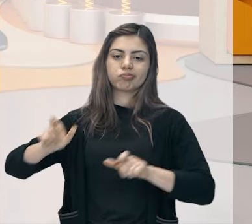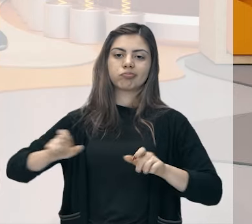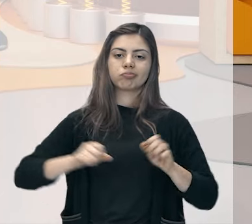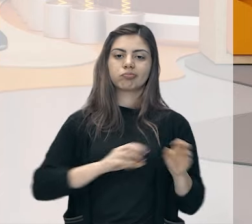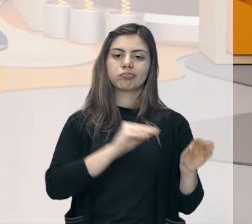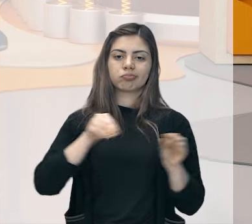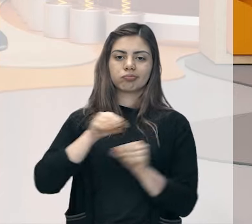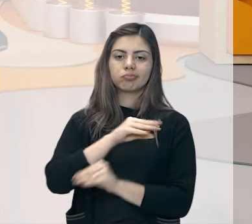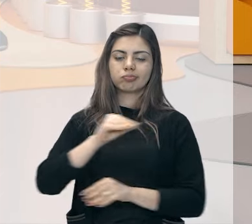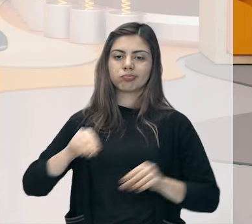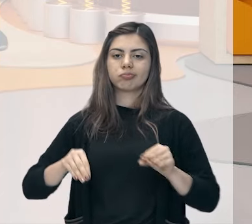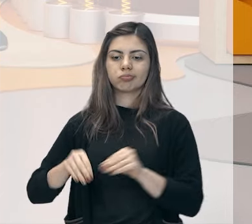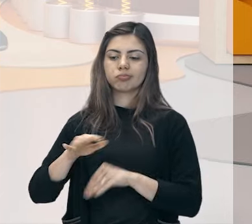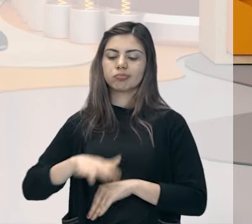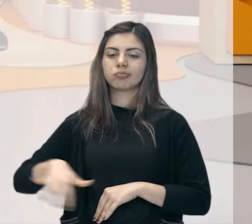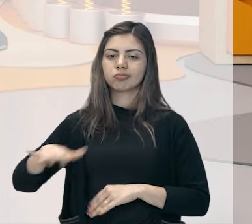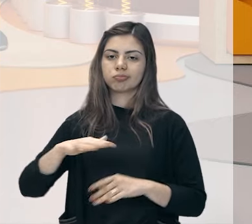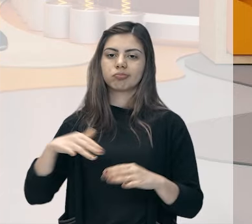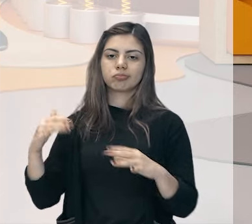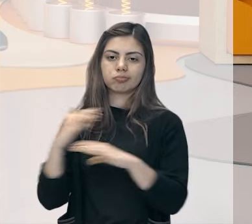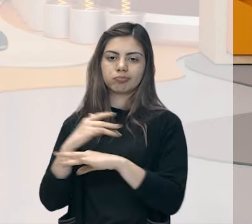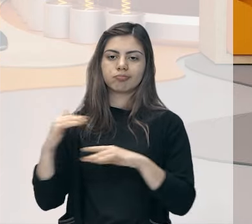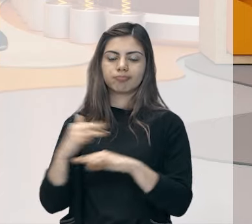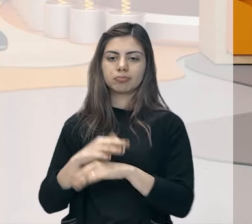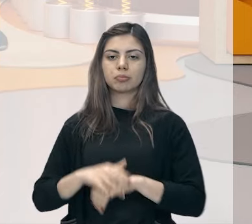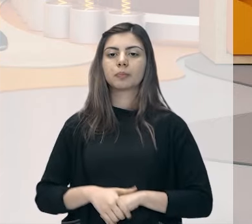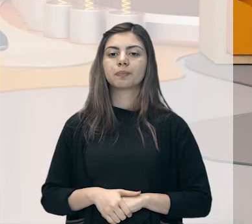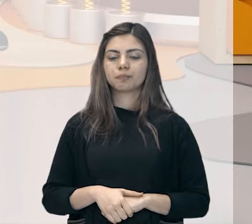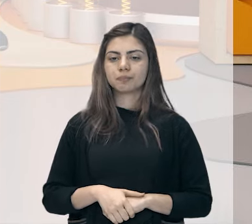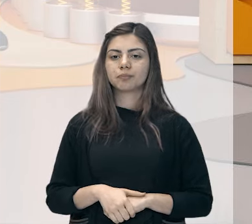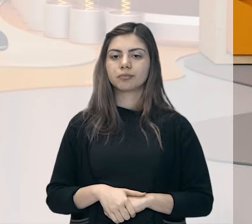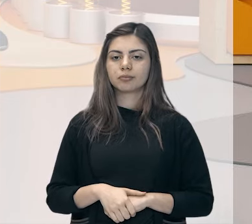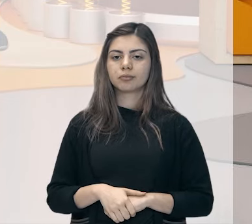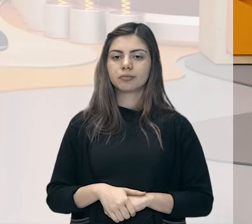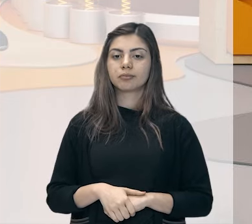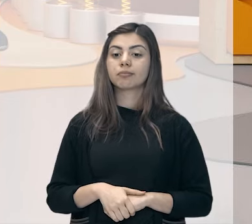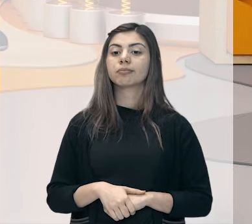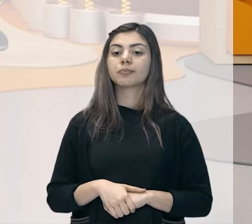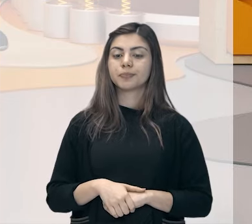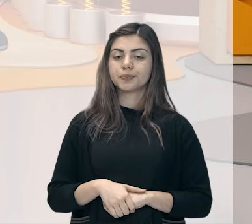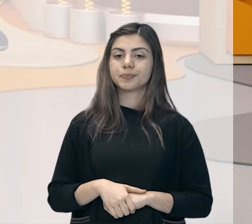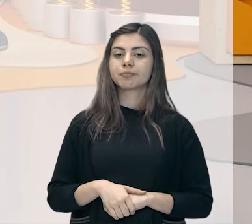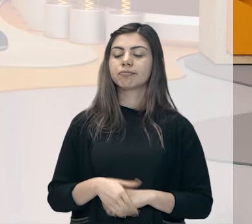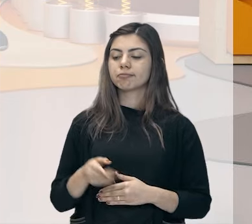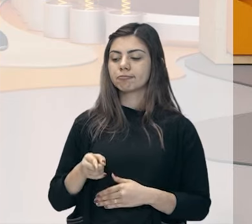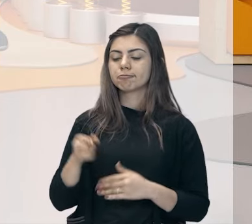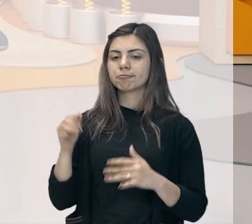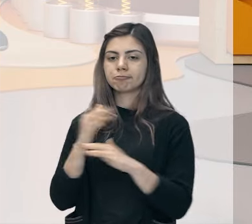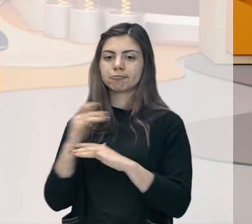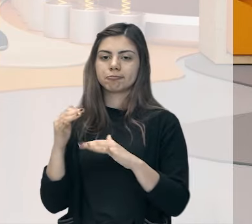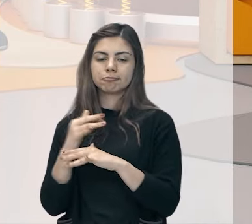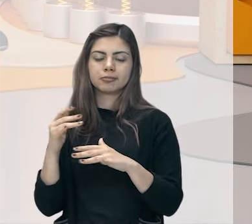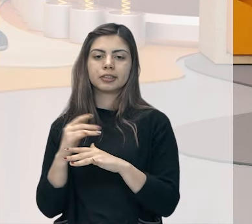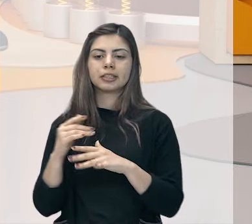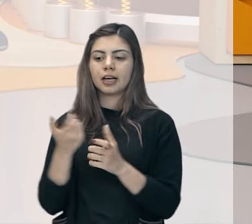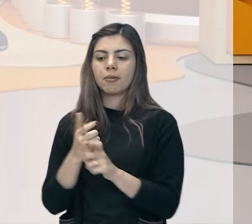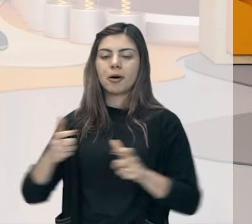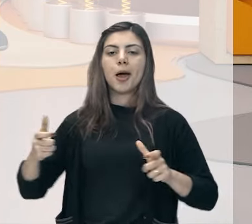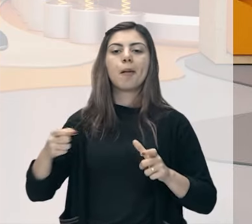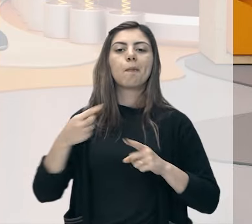migravam aí para as grandes cidades. As cidades que vão se tornar grandes cidades por causa das fábricas,